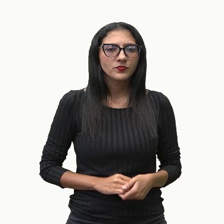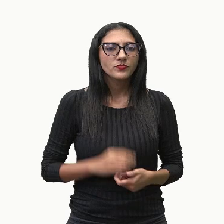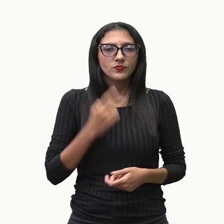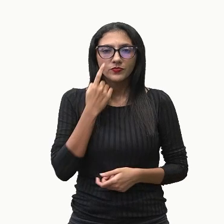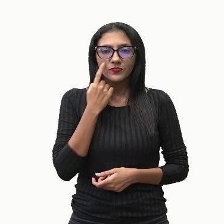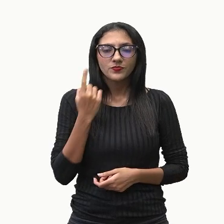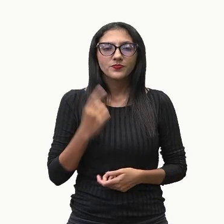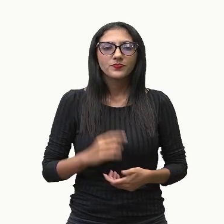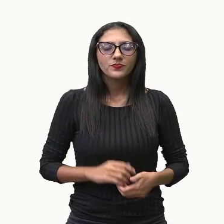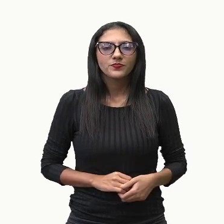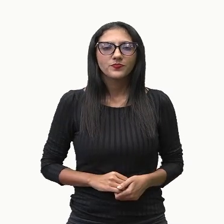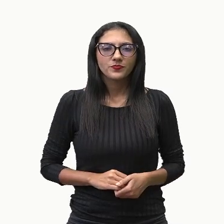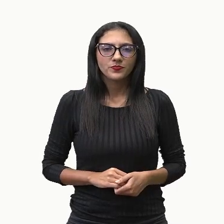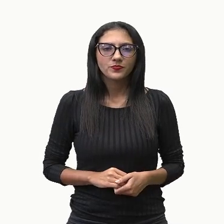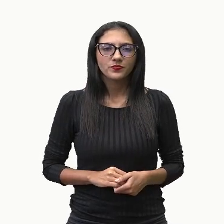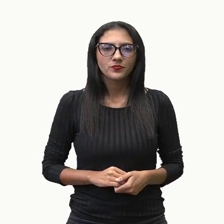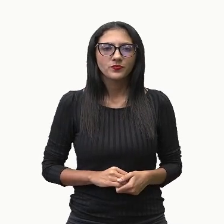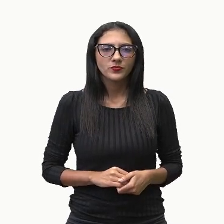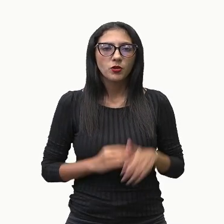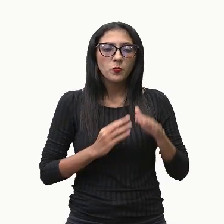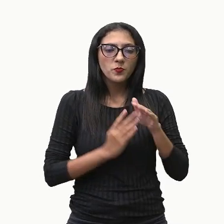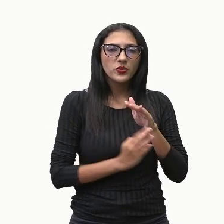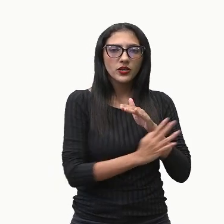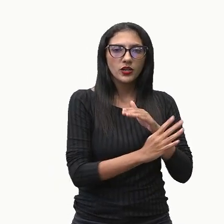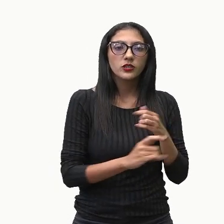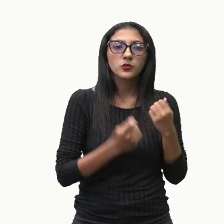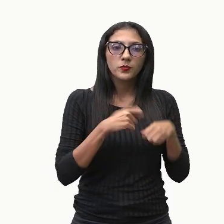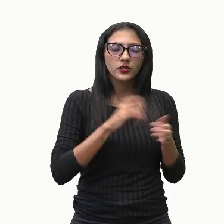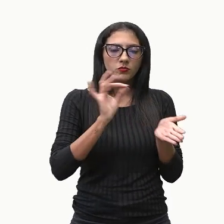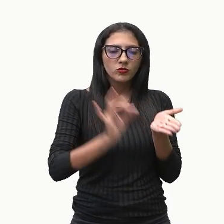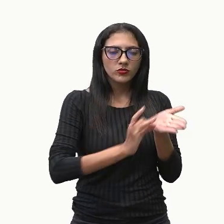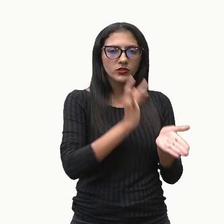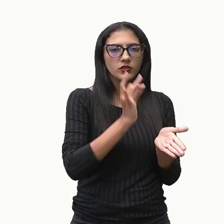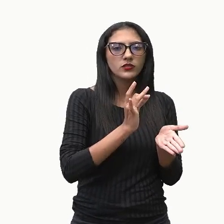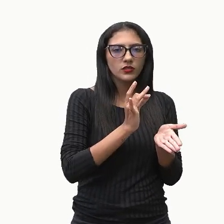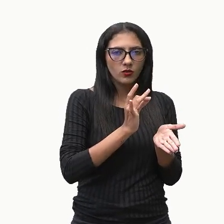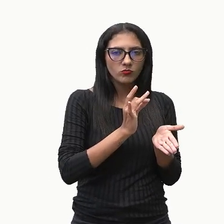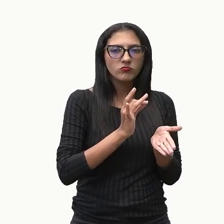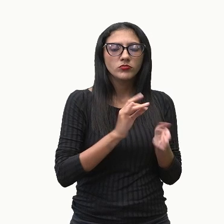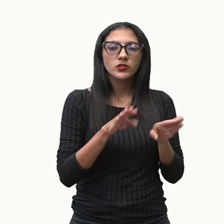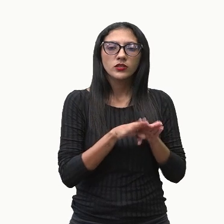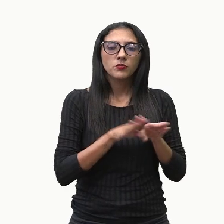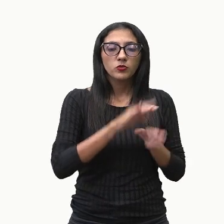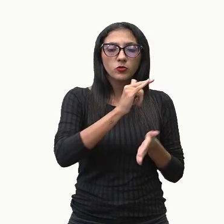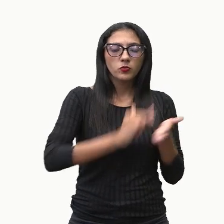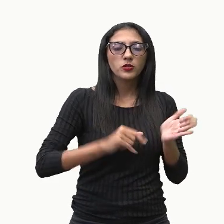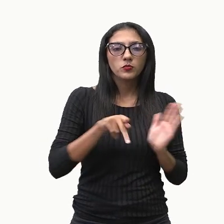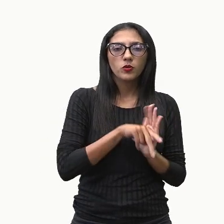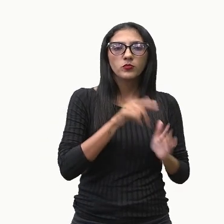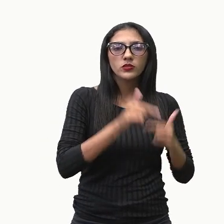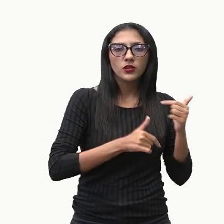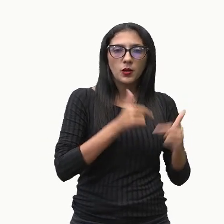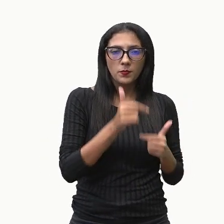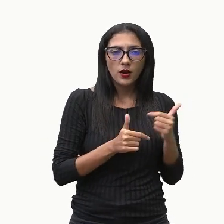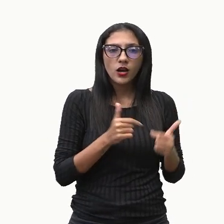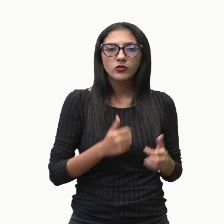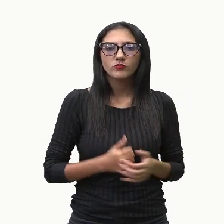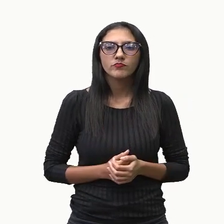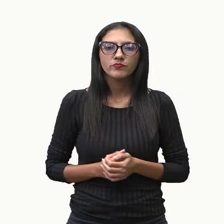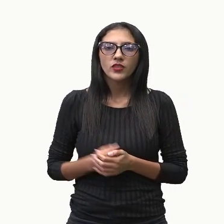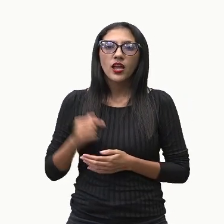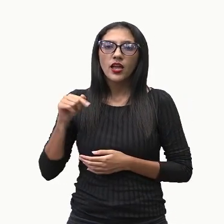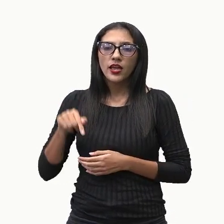mais. Então nós temos que imigrantes precisam de vistos, não é isso? E permissões de trabalho, enquanto que os refugiados